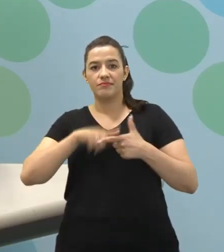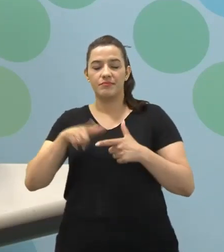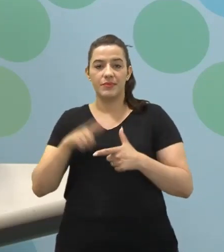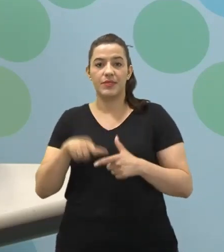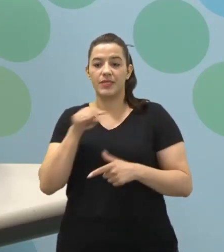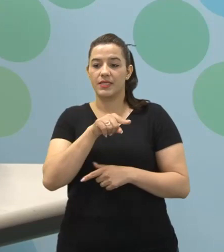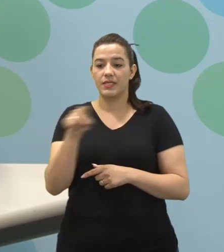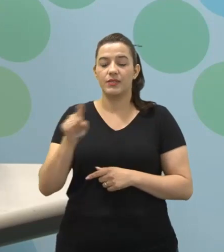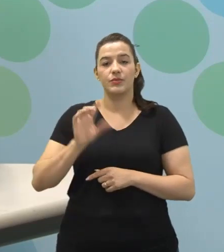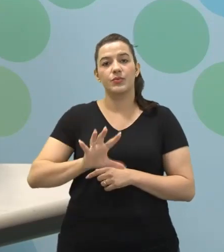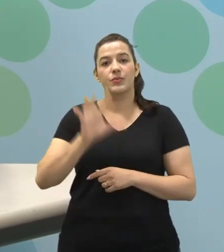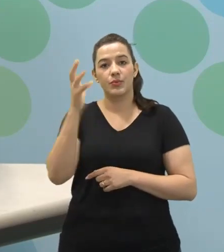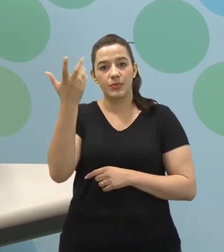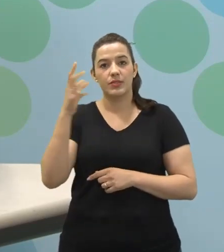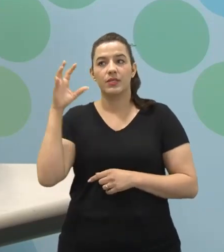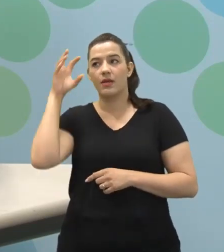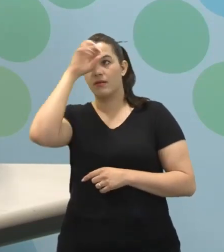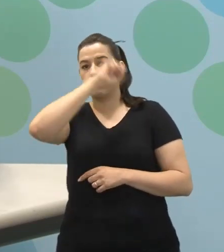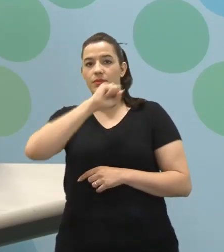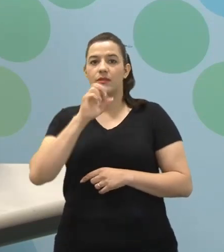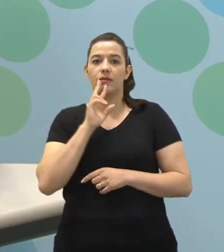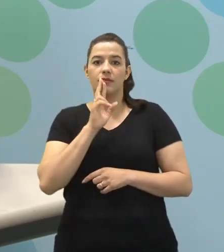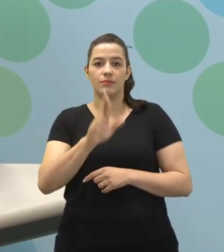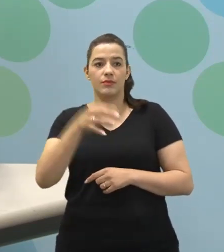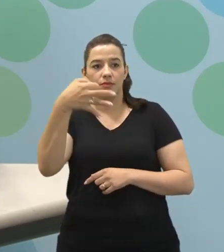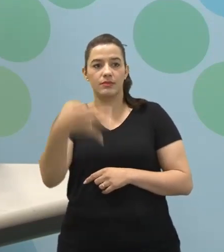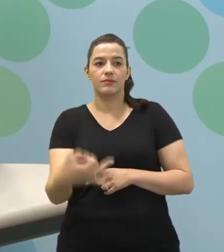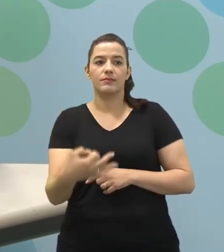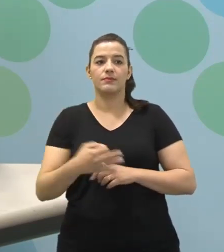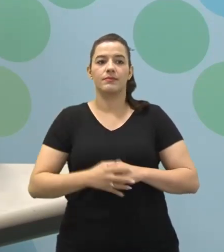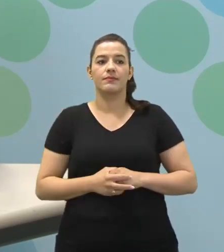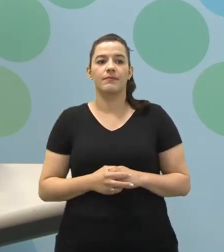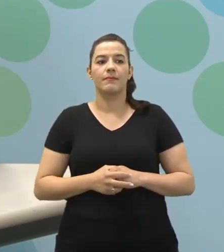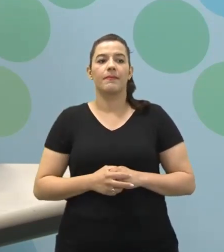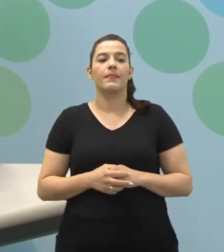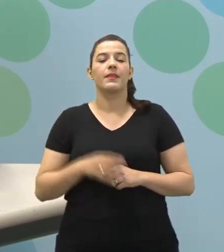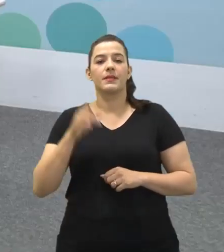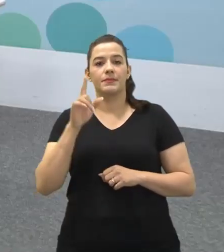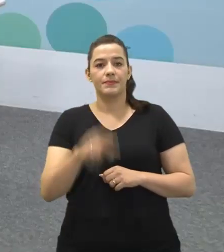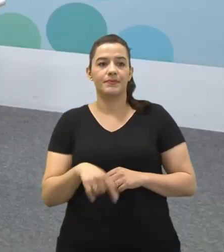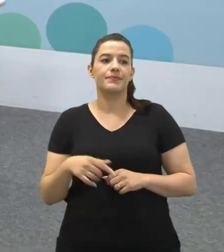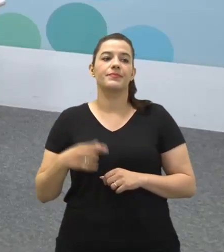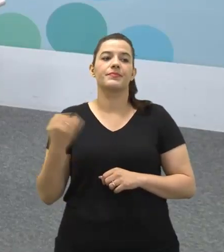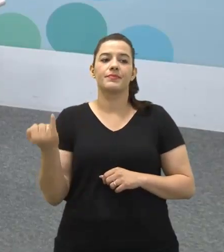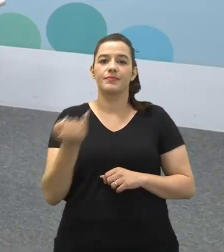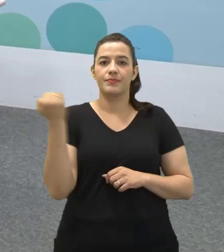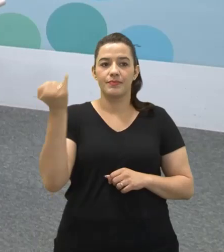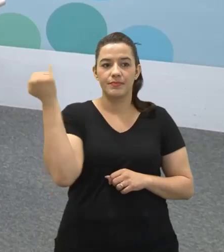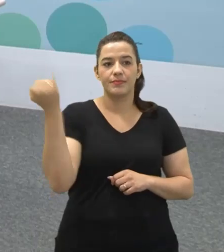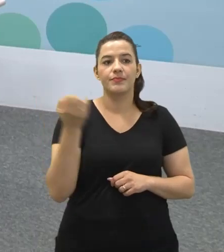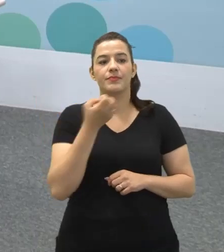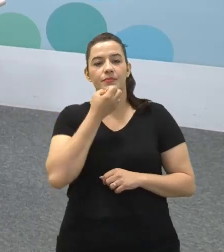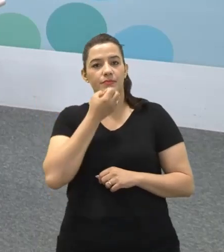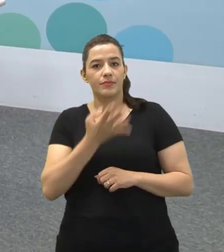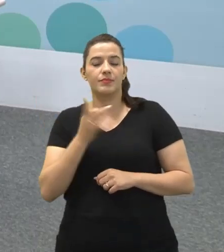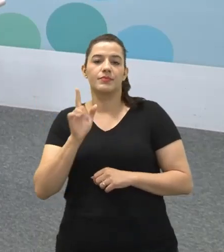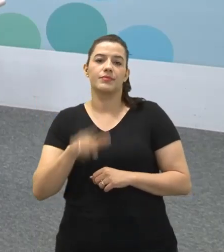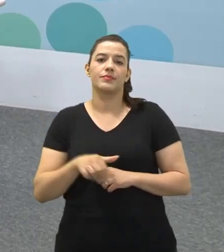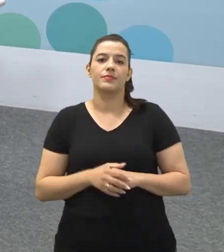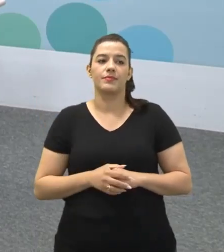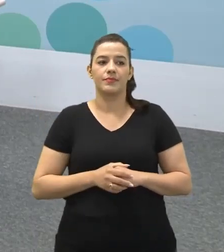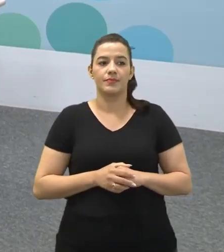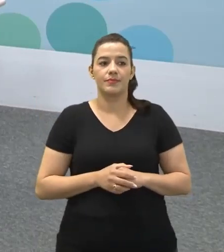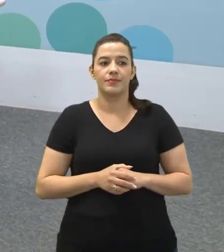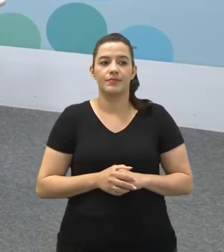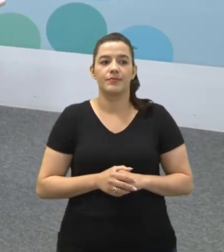consiga chegar a um resultado satisfatório né Rafael liga eu vejo isso muito inteiro é muito interessante isso é muito importante né